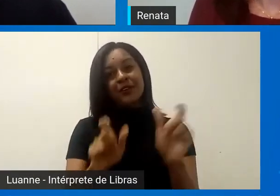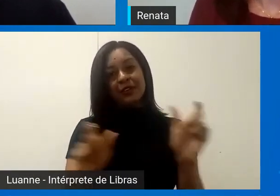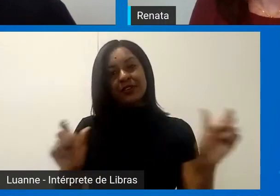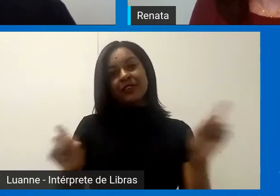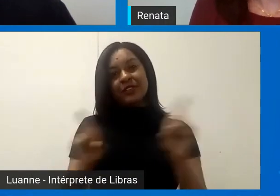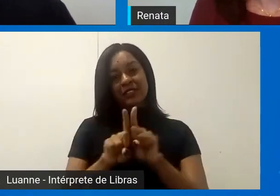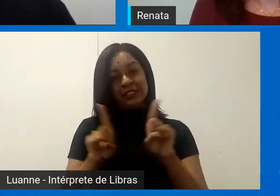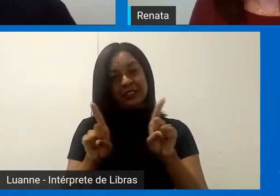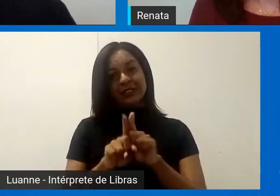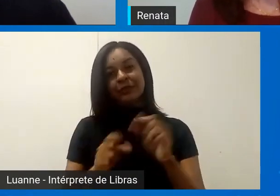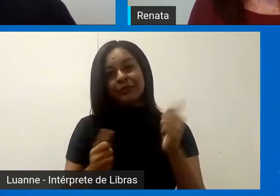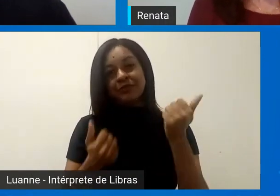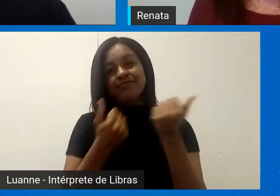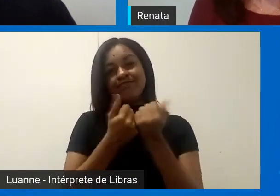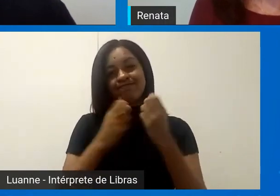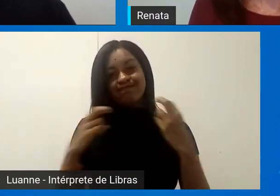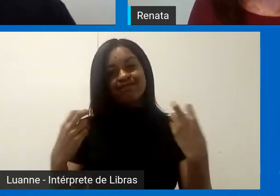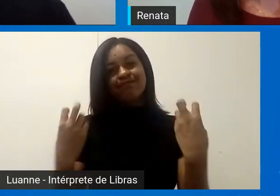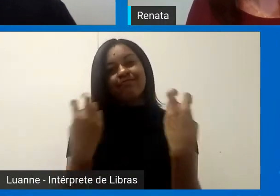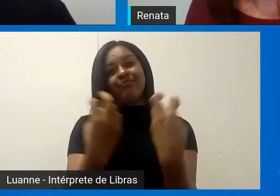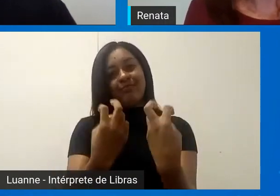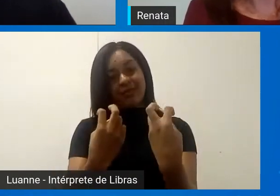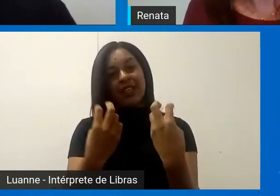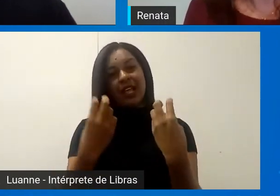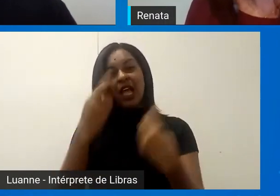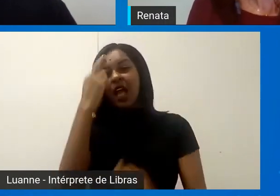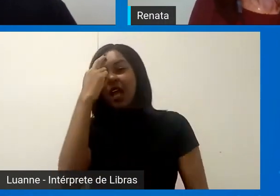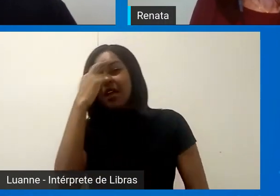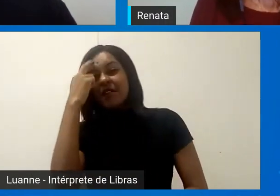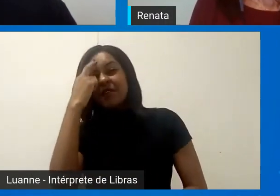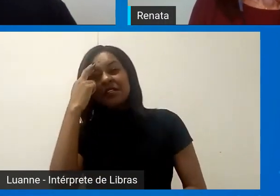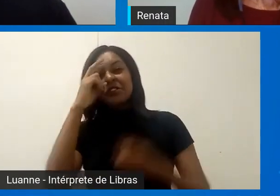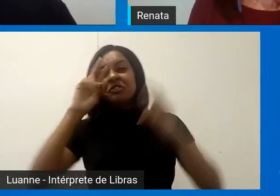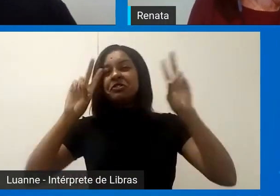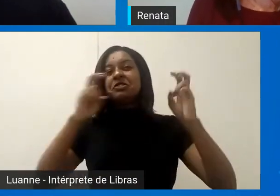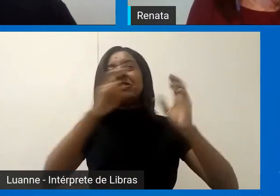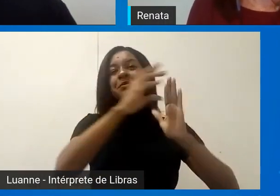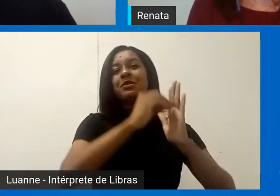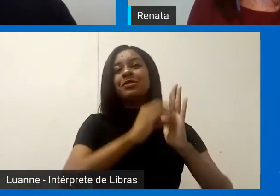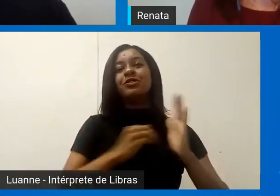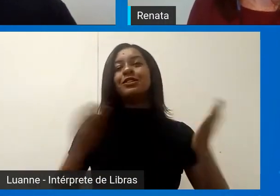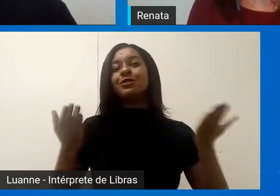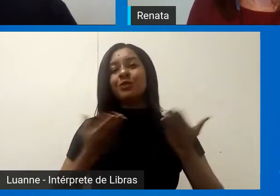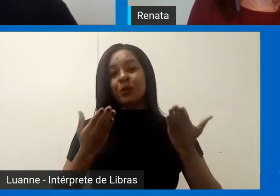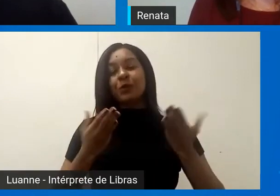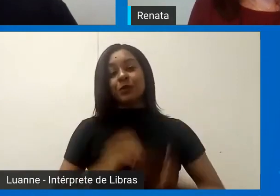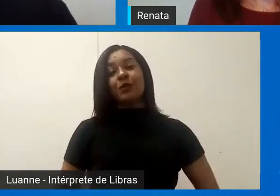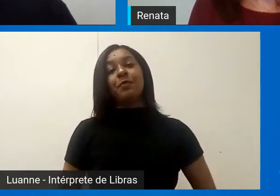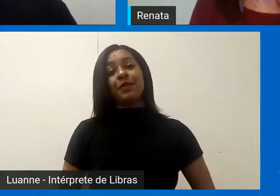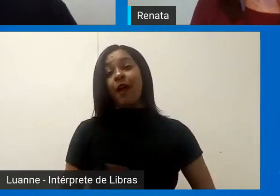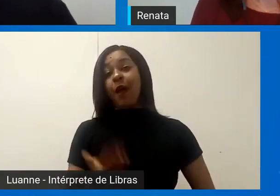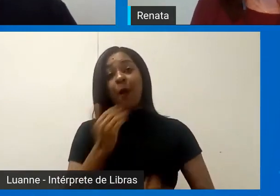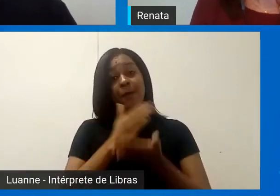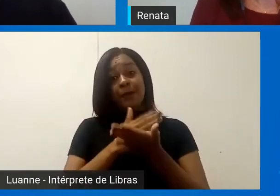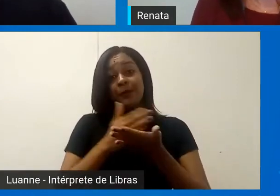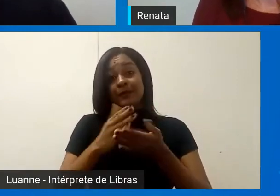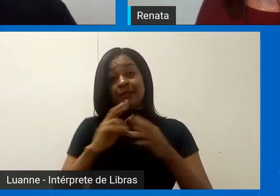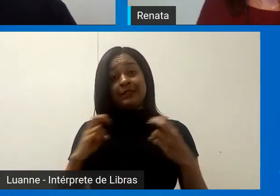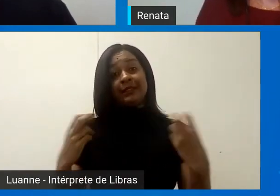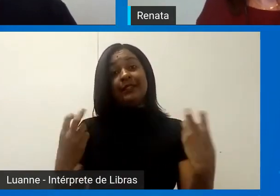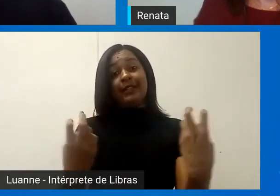mesa e refletir sobre esse assunto hoje Então nós vamos iniciar a mesa redonda